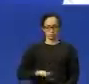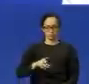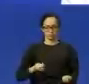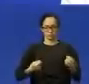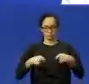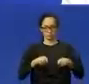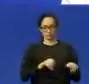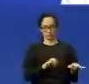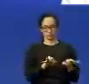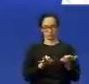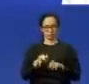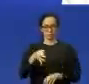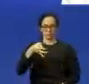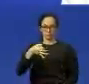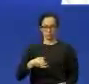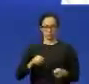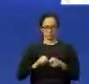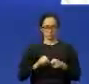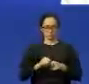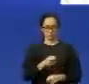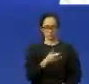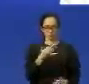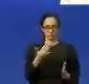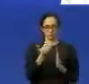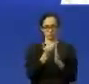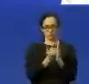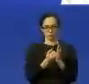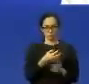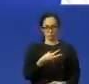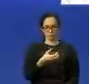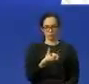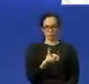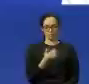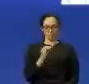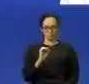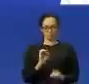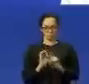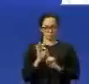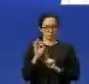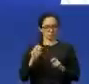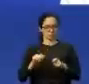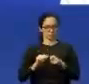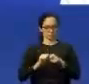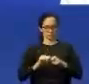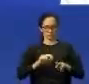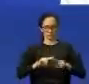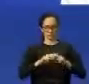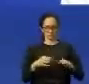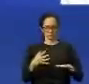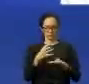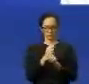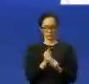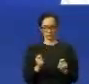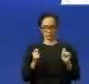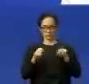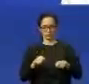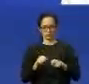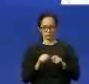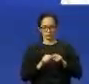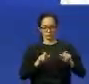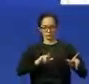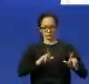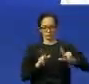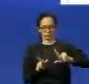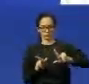girá-la rente à parede com o menor ângulo possível inferior a 360 graus. Aí, então, a forma de recolocar a tela